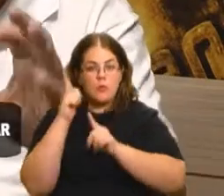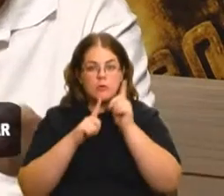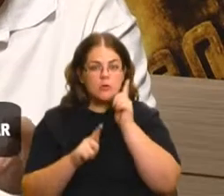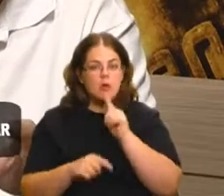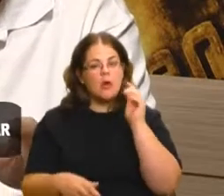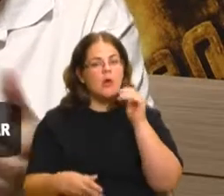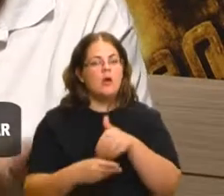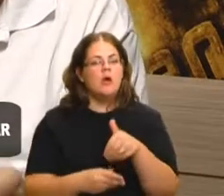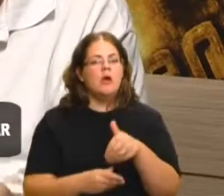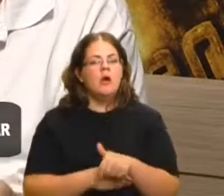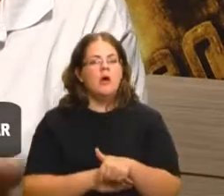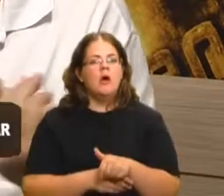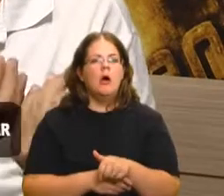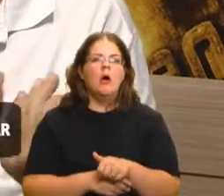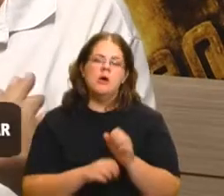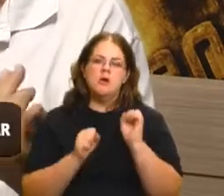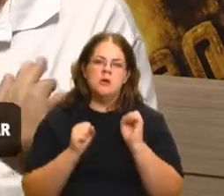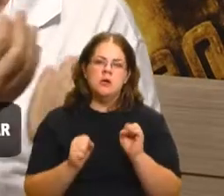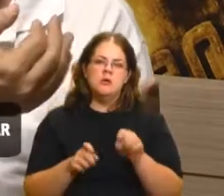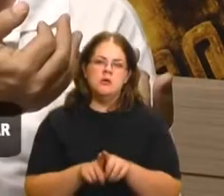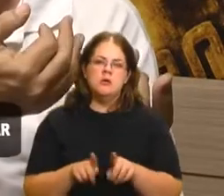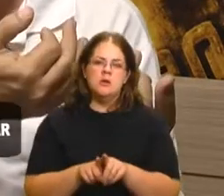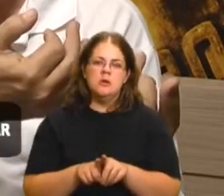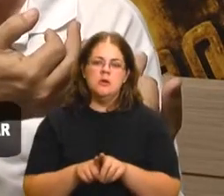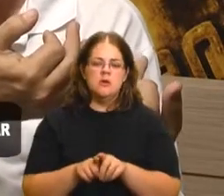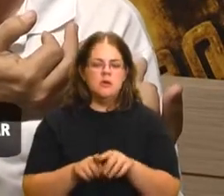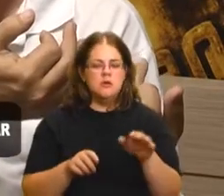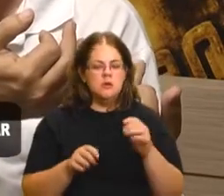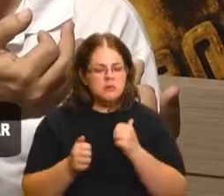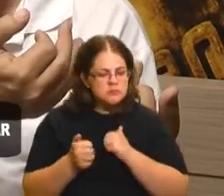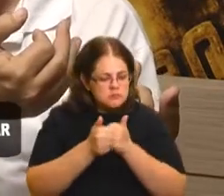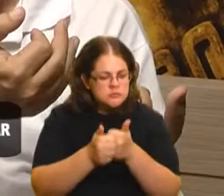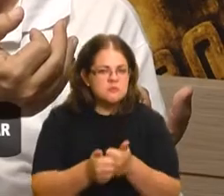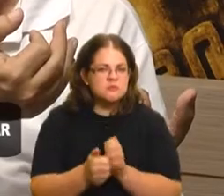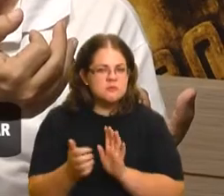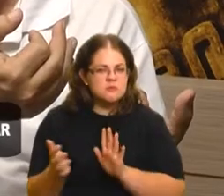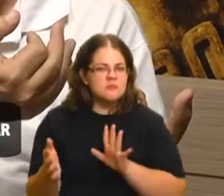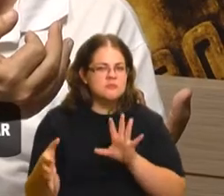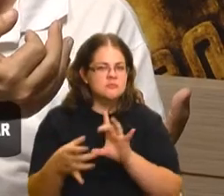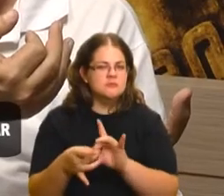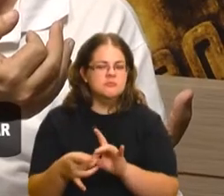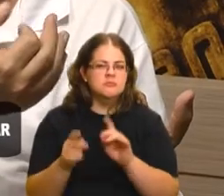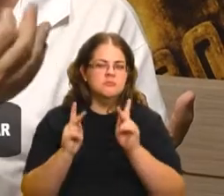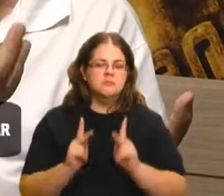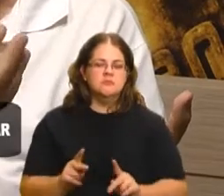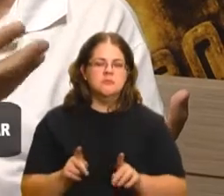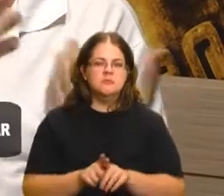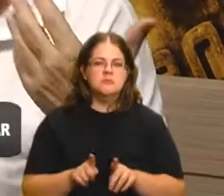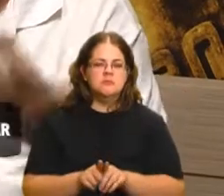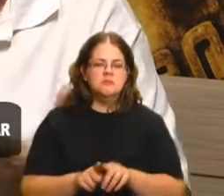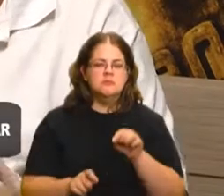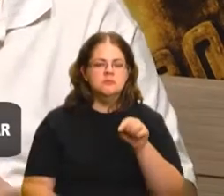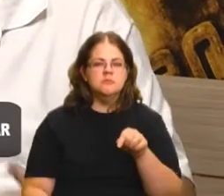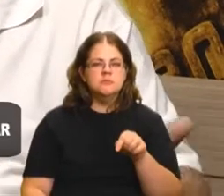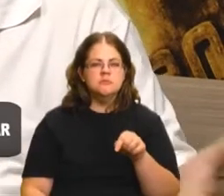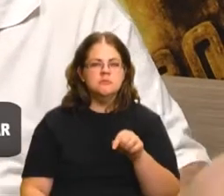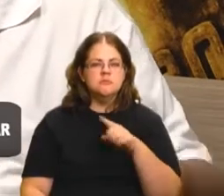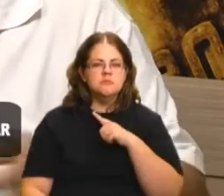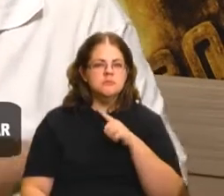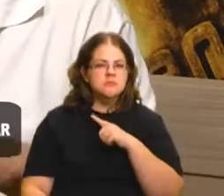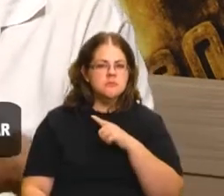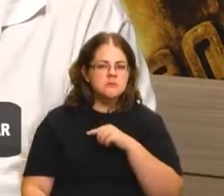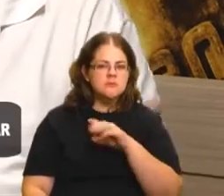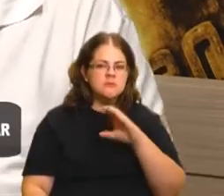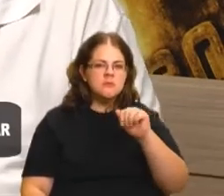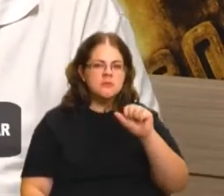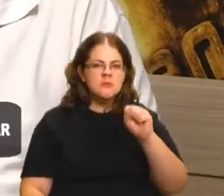se eleger, ele vai se aproximando dos moderados. Quer dizer, ele é eleito contra